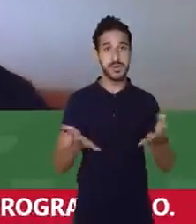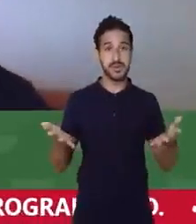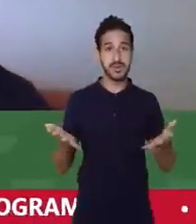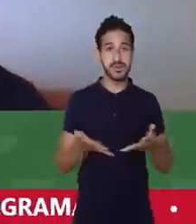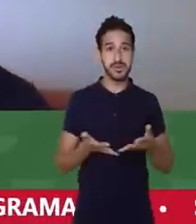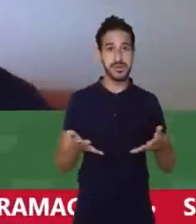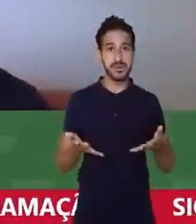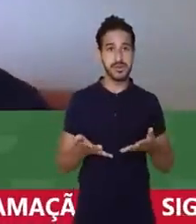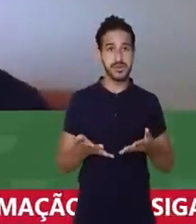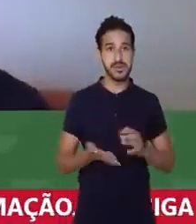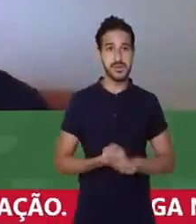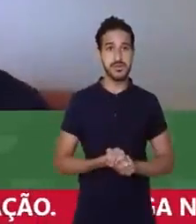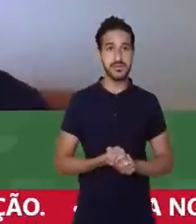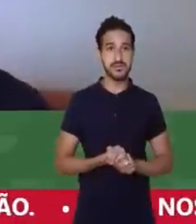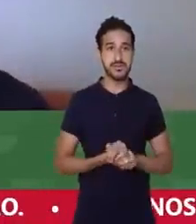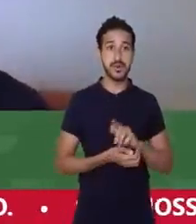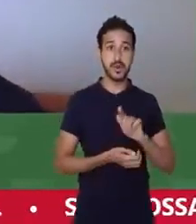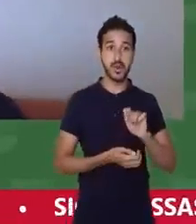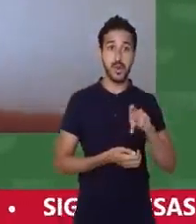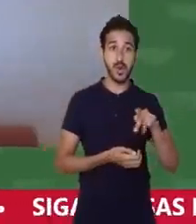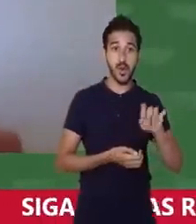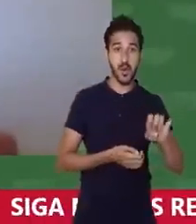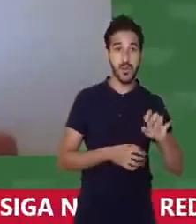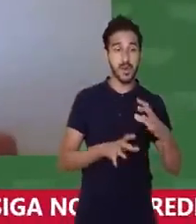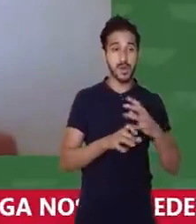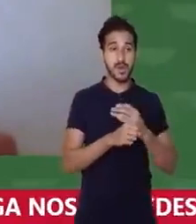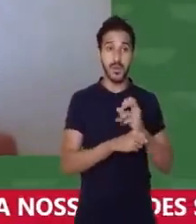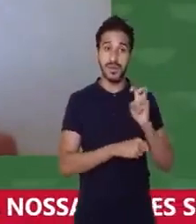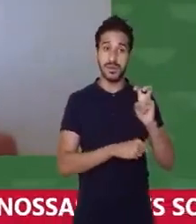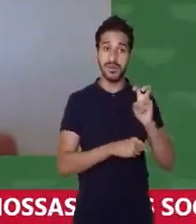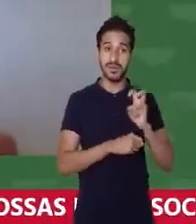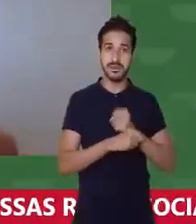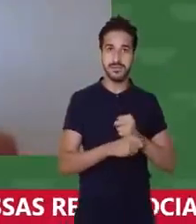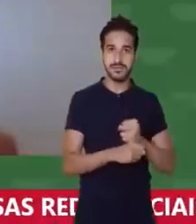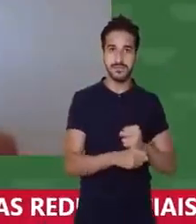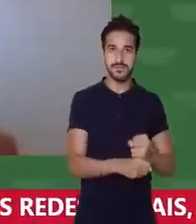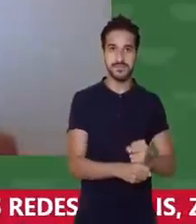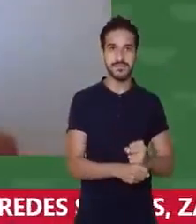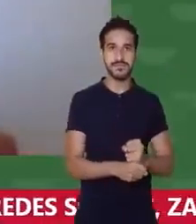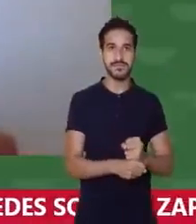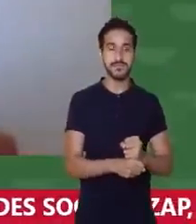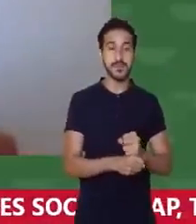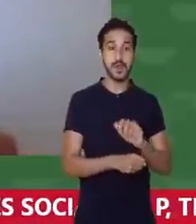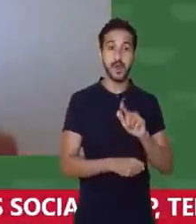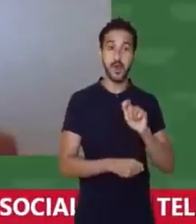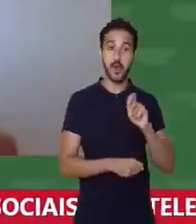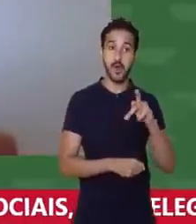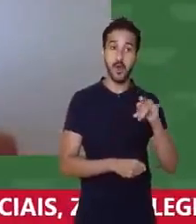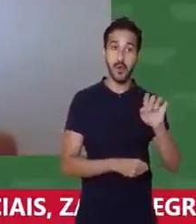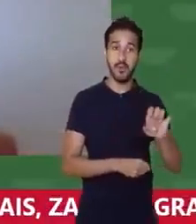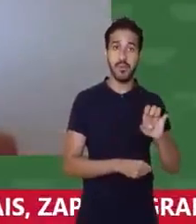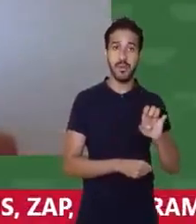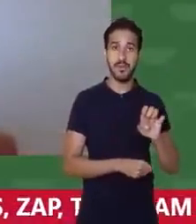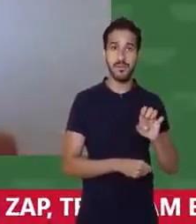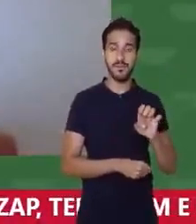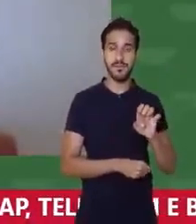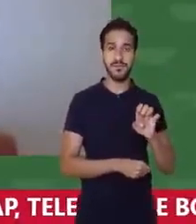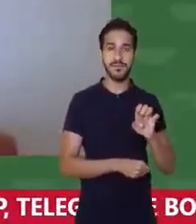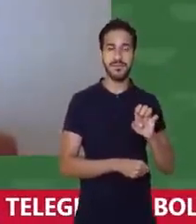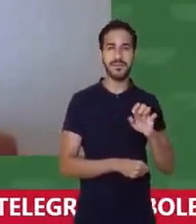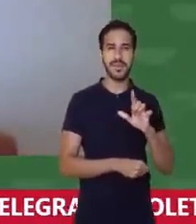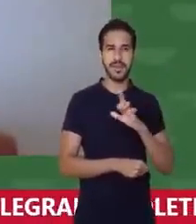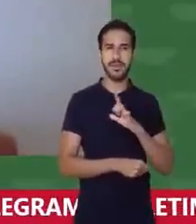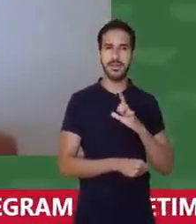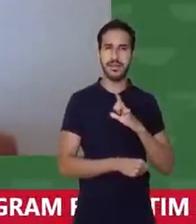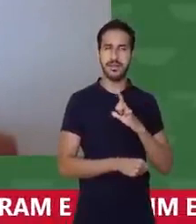hoje, o golpe está fazendo 5 anos, né? E o golpe, que